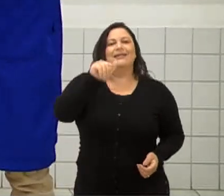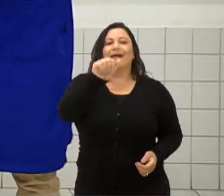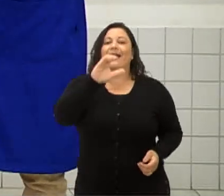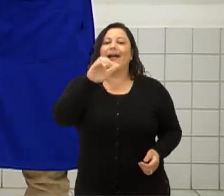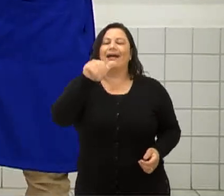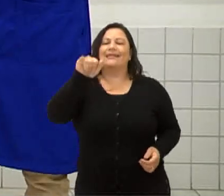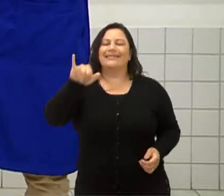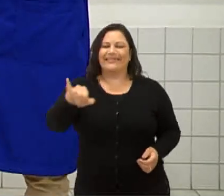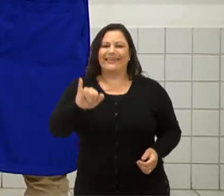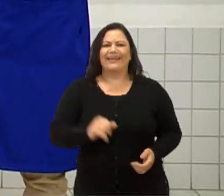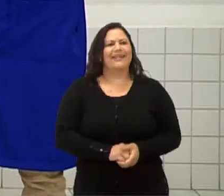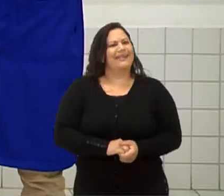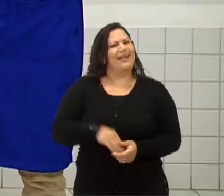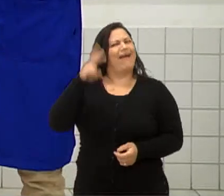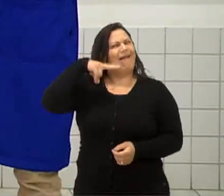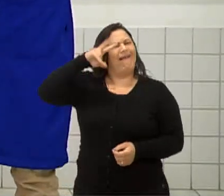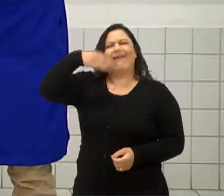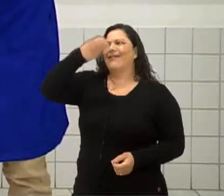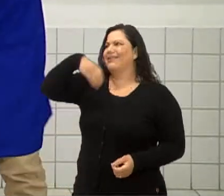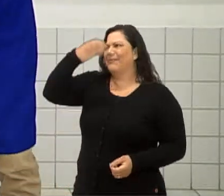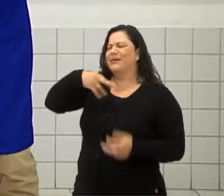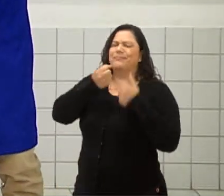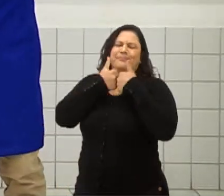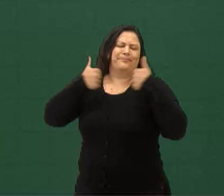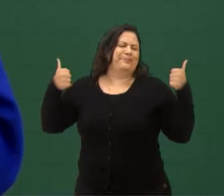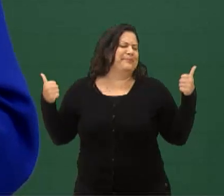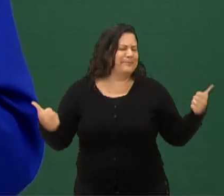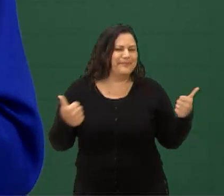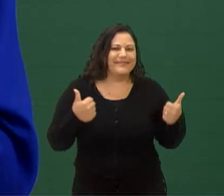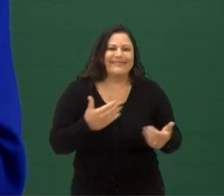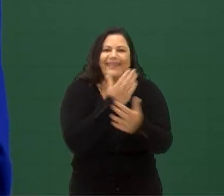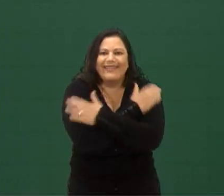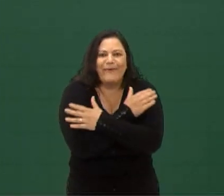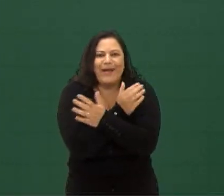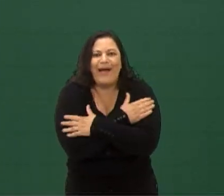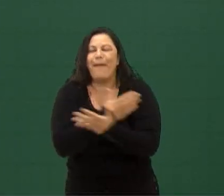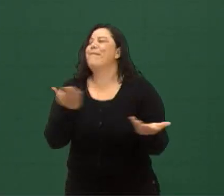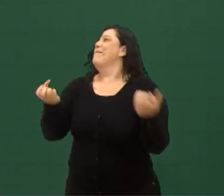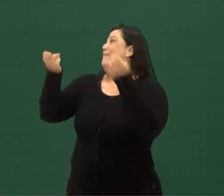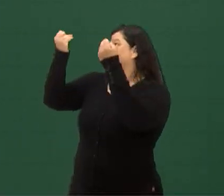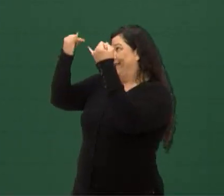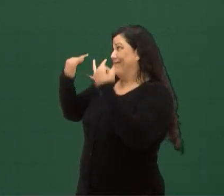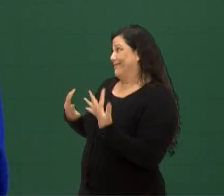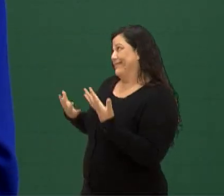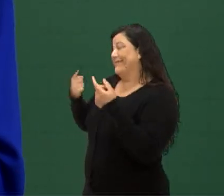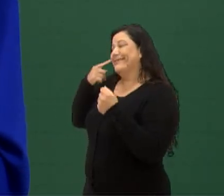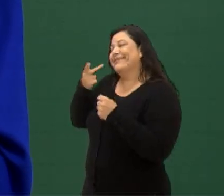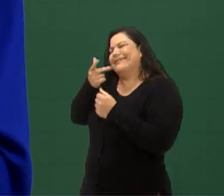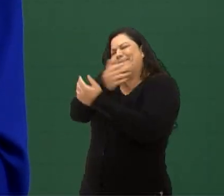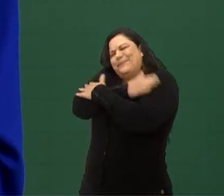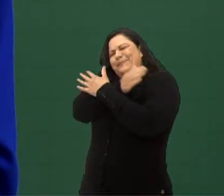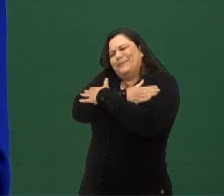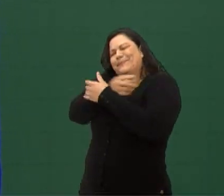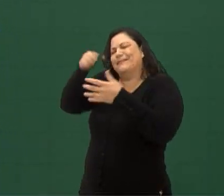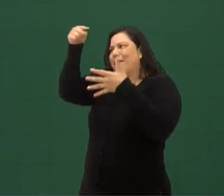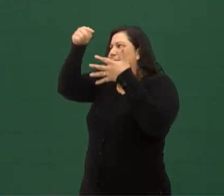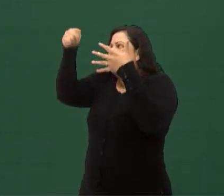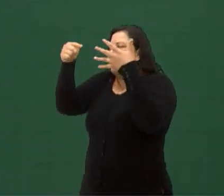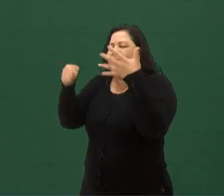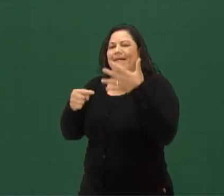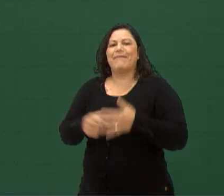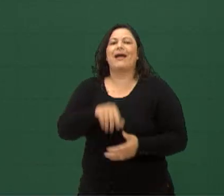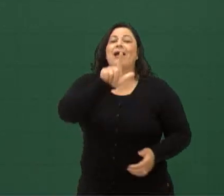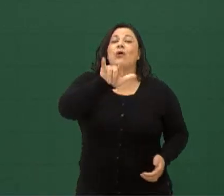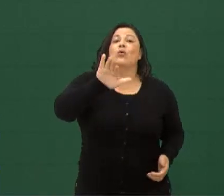Açaí. Açaí, lembra a fruta, né? Muito bom açaí aí. Então um abraço para você aí, Alice. Vamos ver quem que a gente tem aqui mais. O